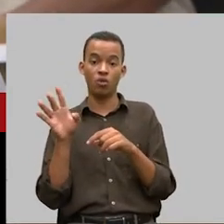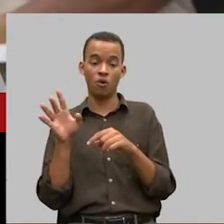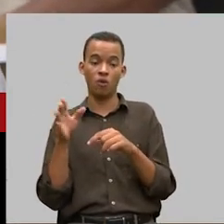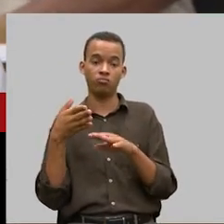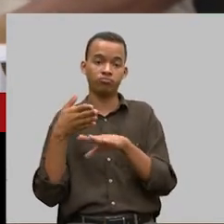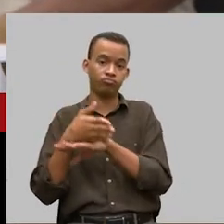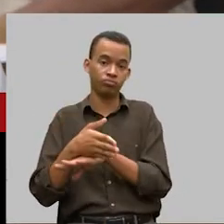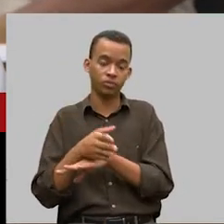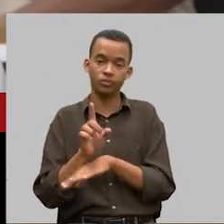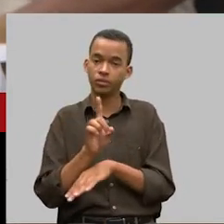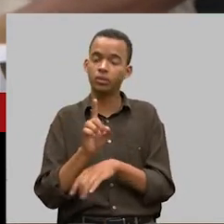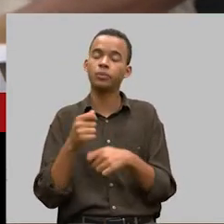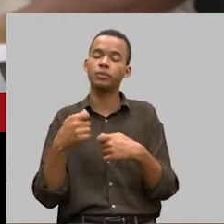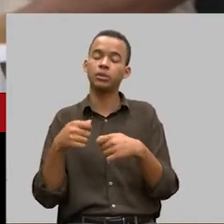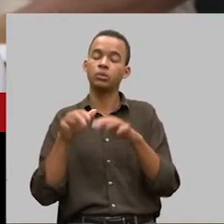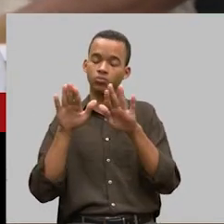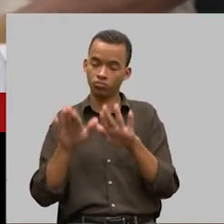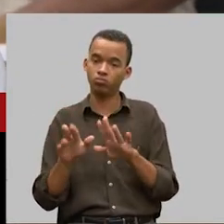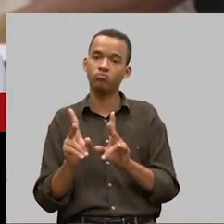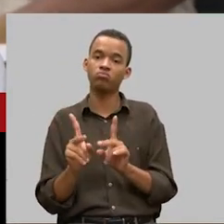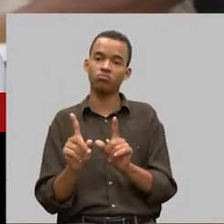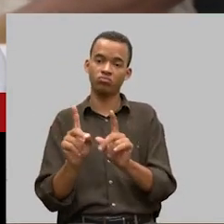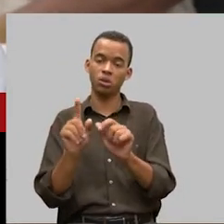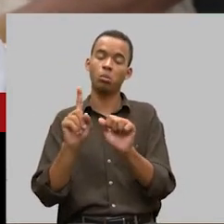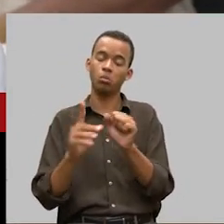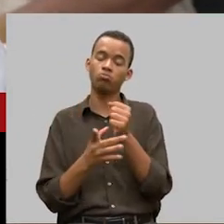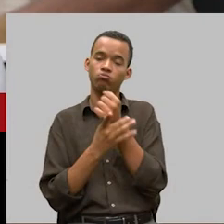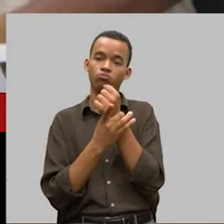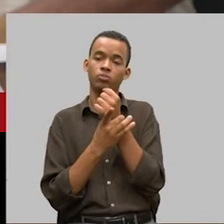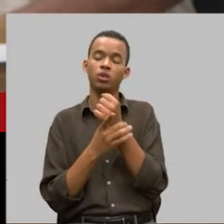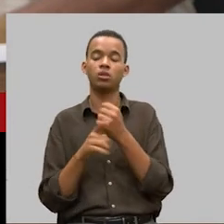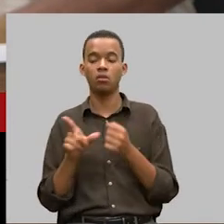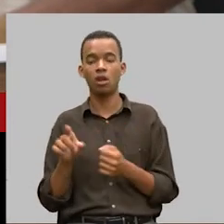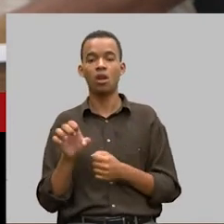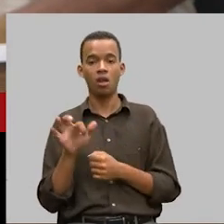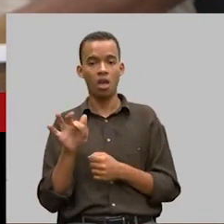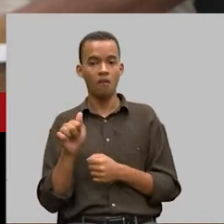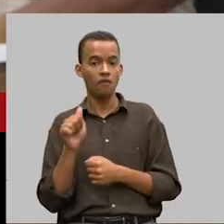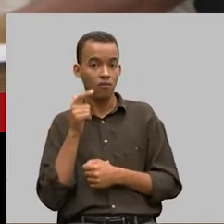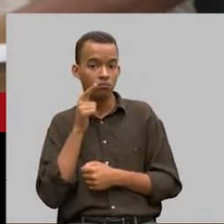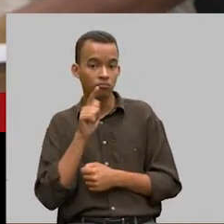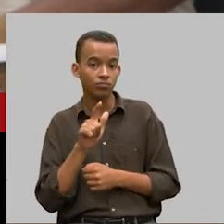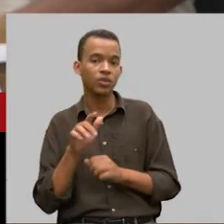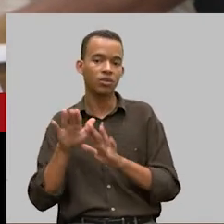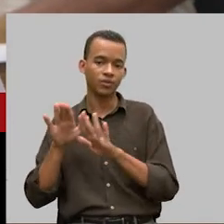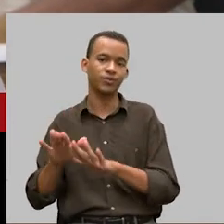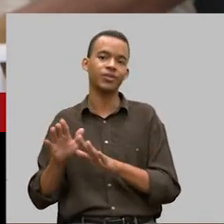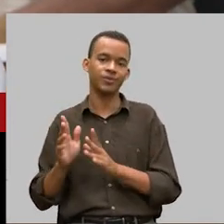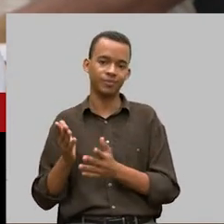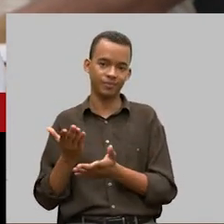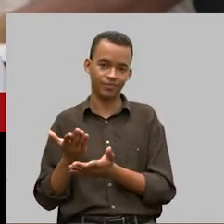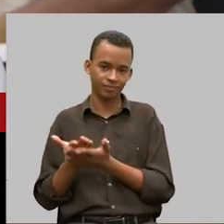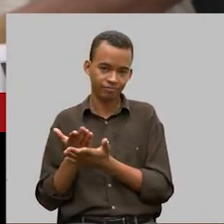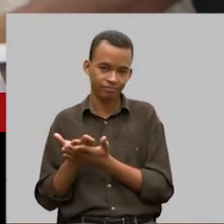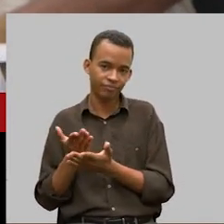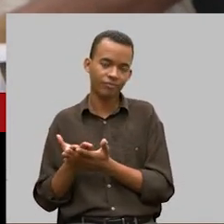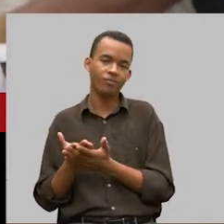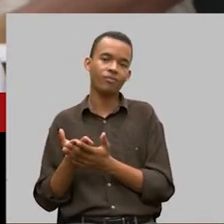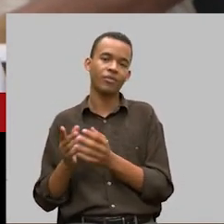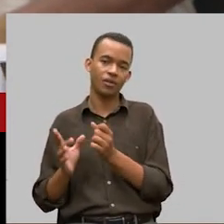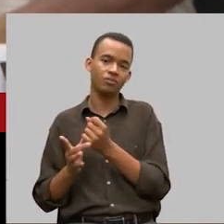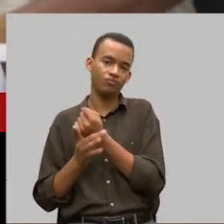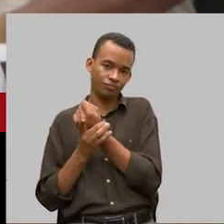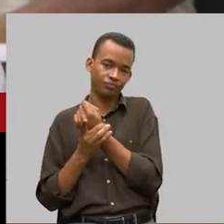permanência é fundamental né E a e permite isso então nós temos um governo que